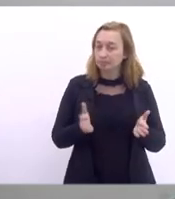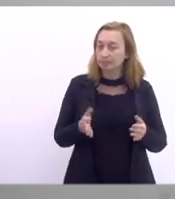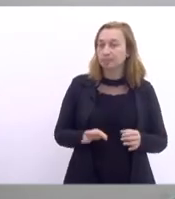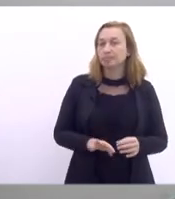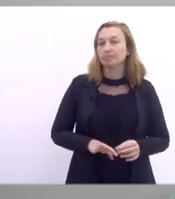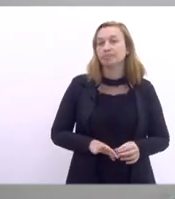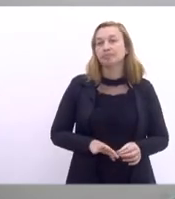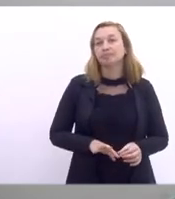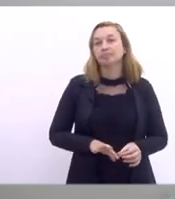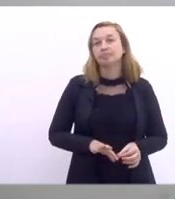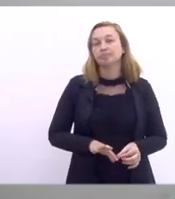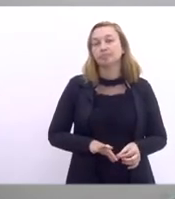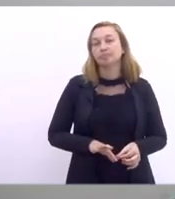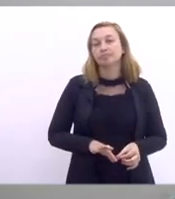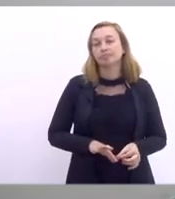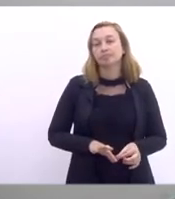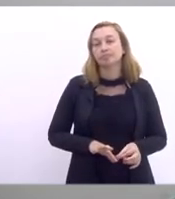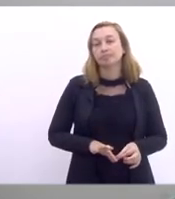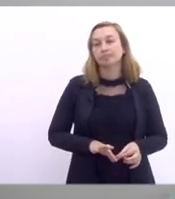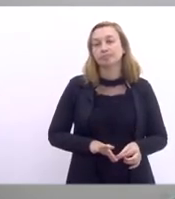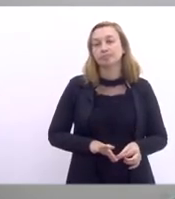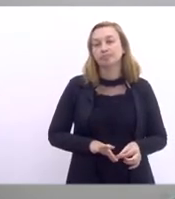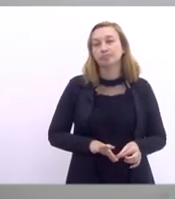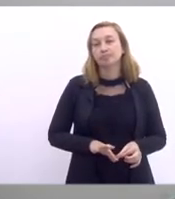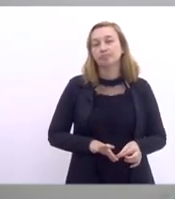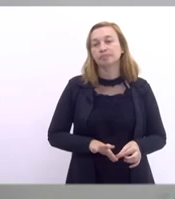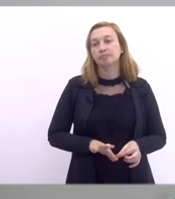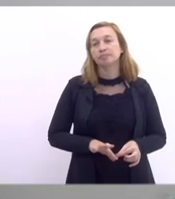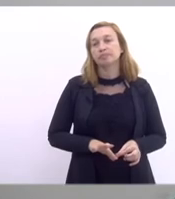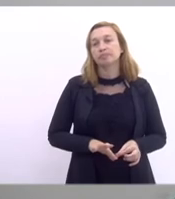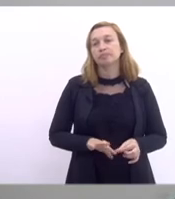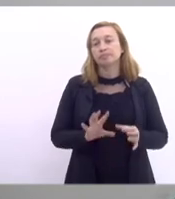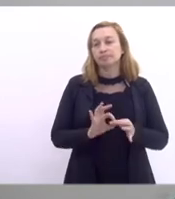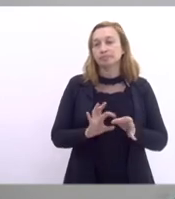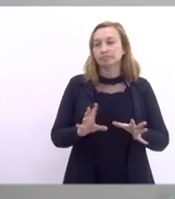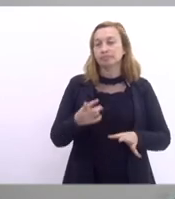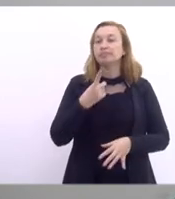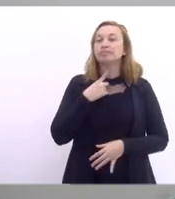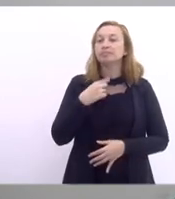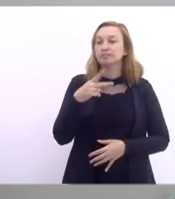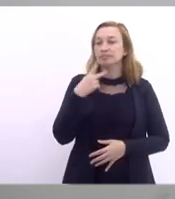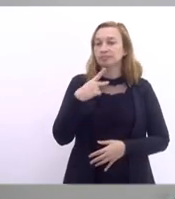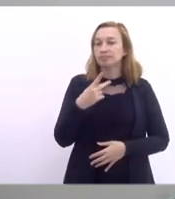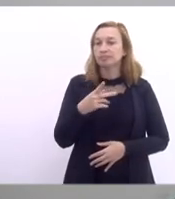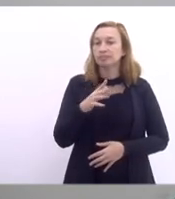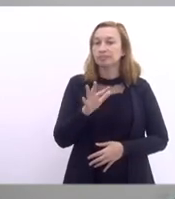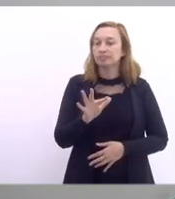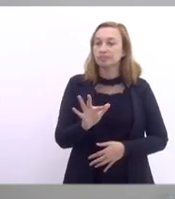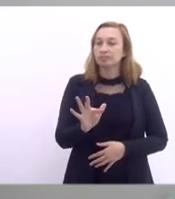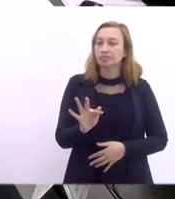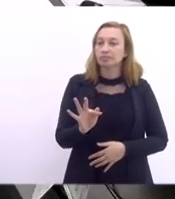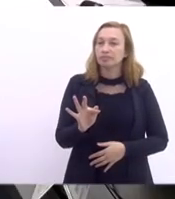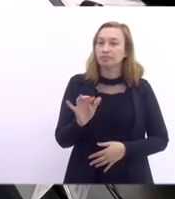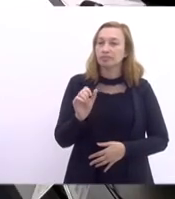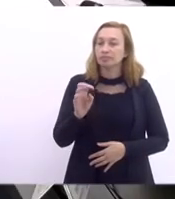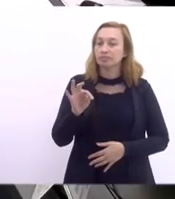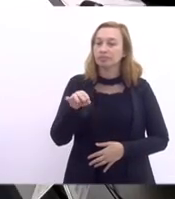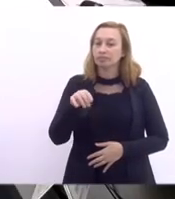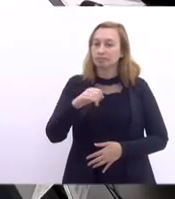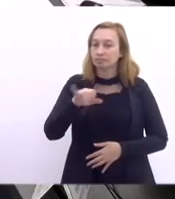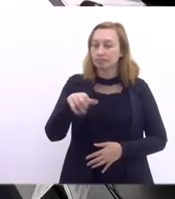franquear a palavra quem assim o desejar se for esperto por favor